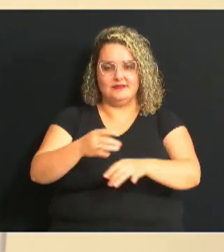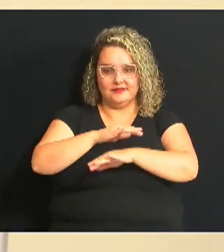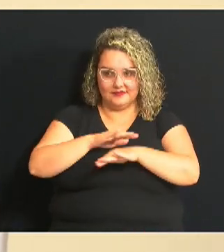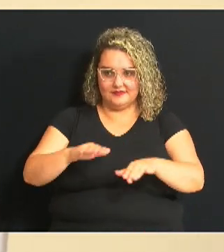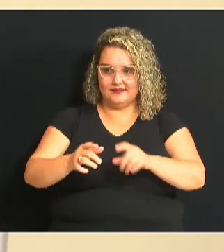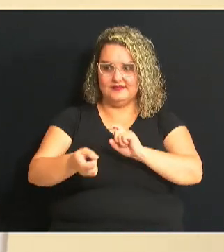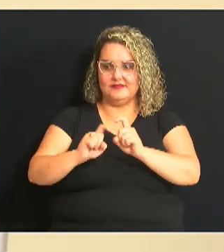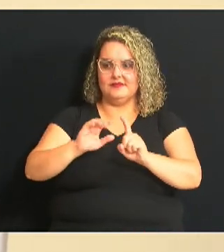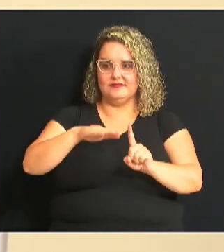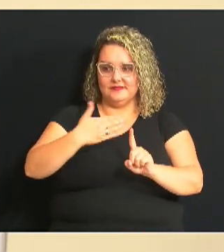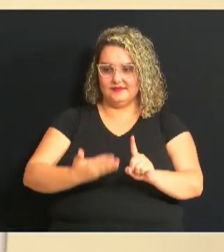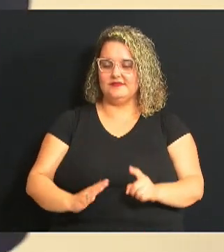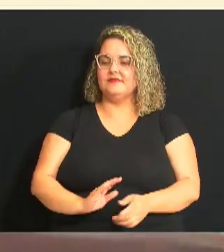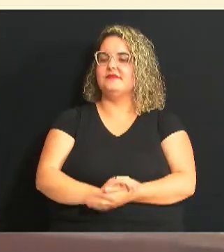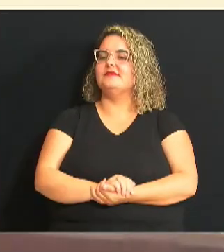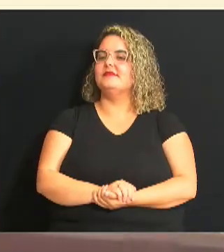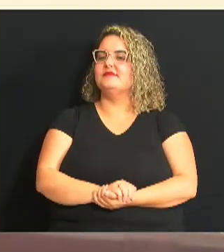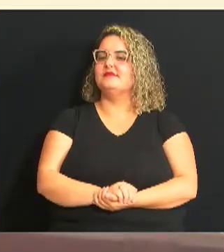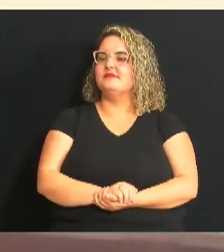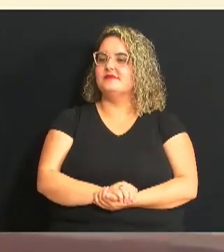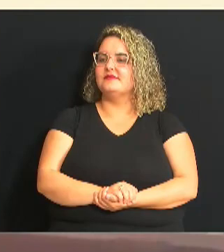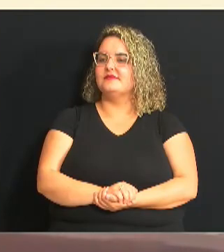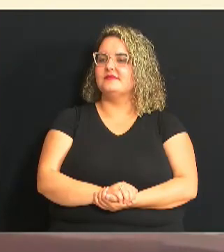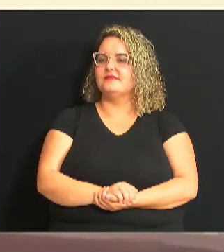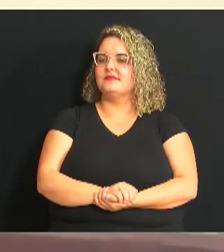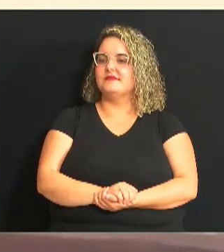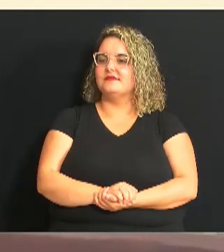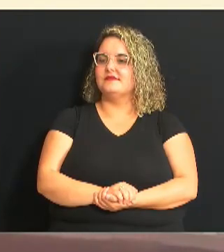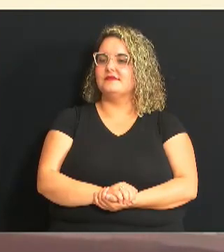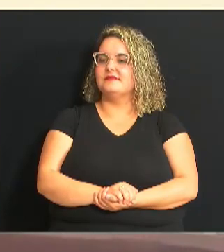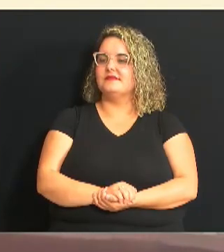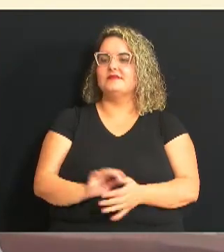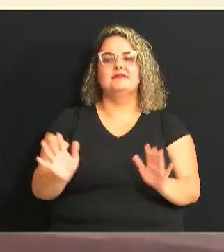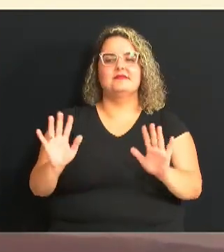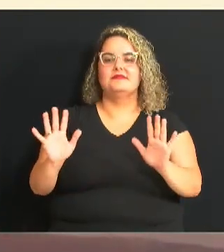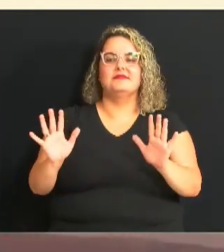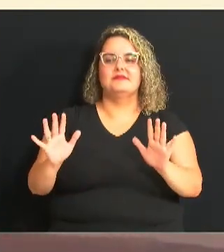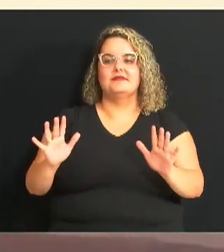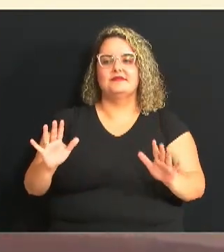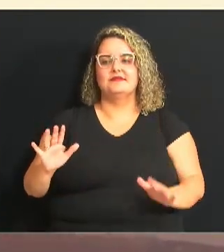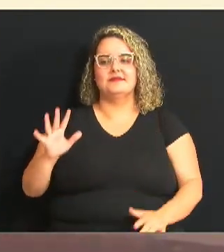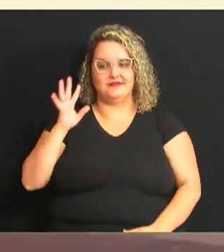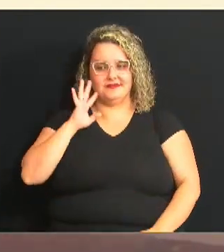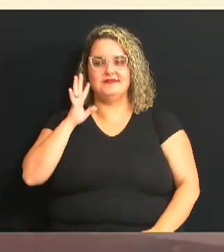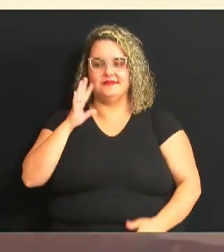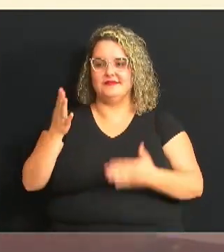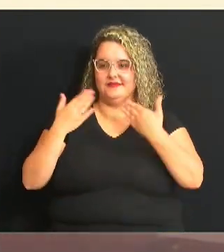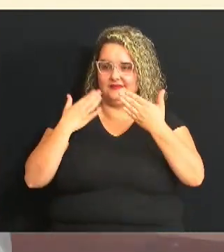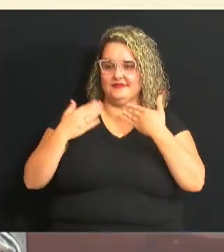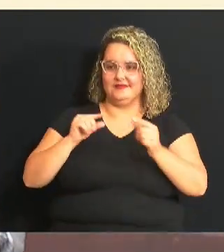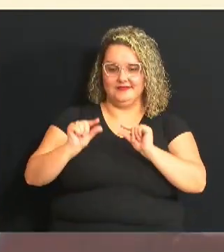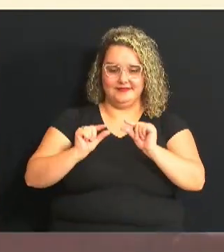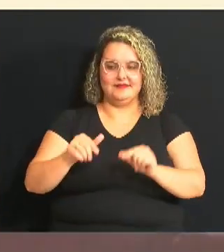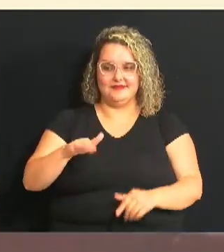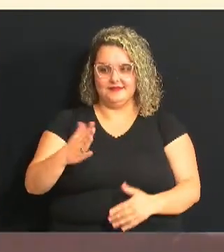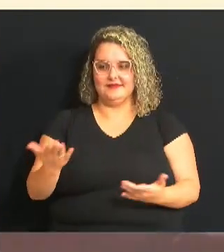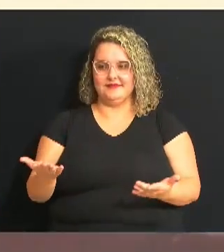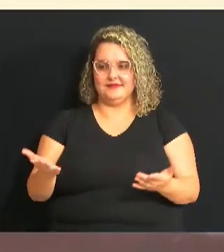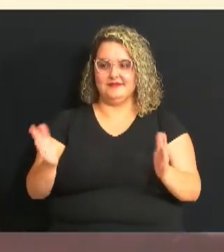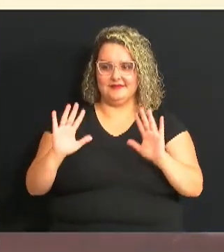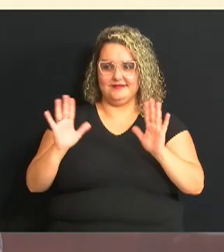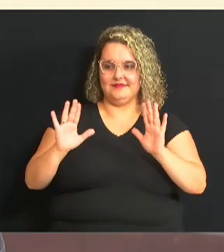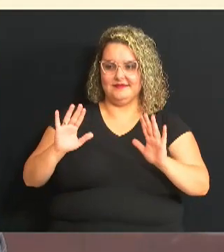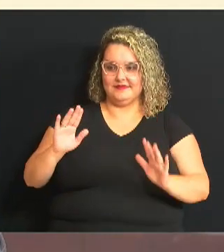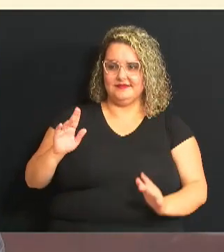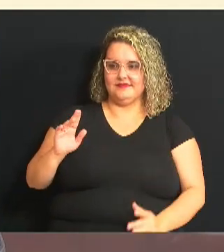reunião solene. Não, tá tão gostoso aqui que nós vamos ficar conversando um pouquinho mais, não é assim não, Heloísa?